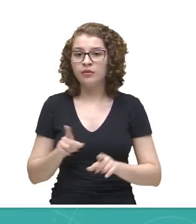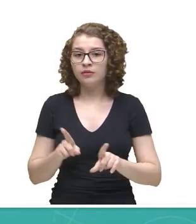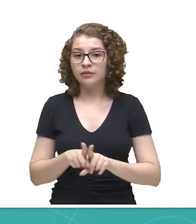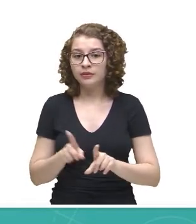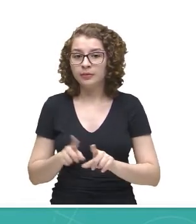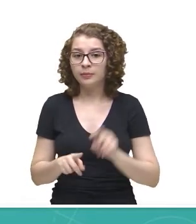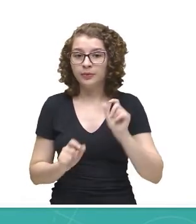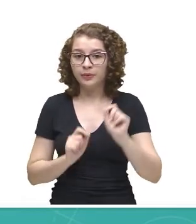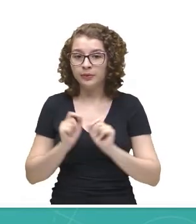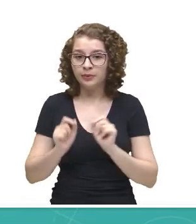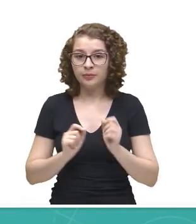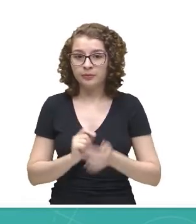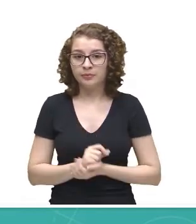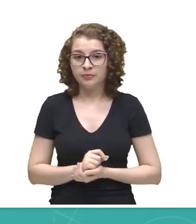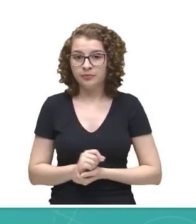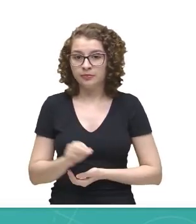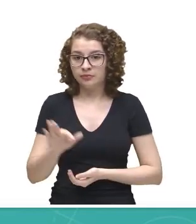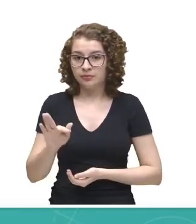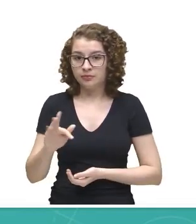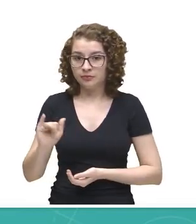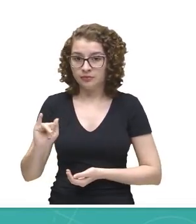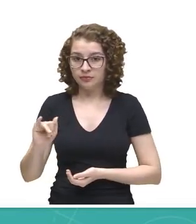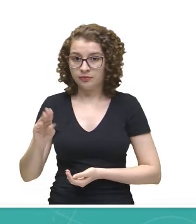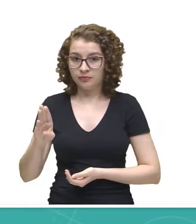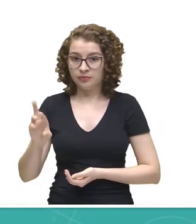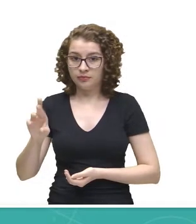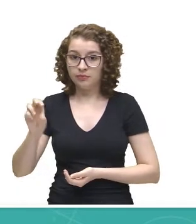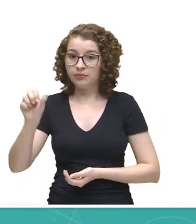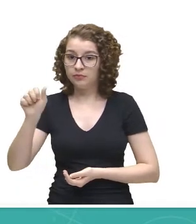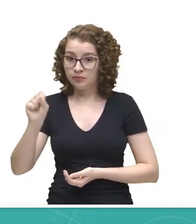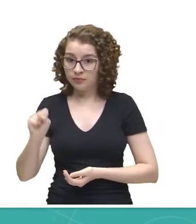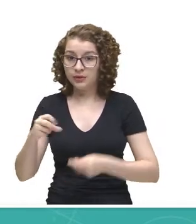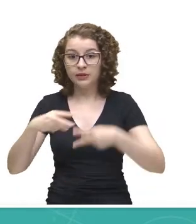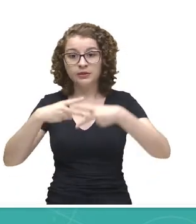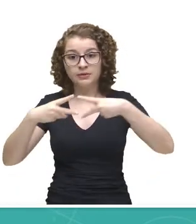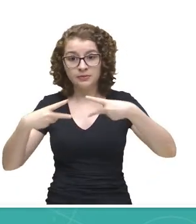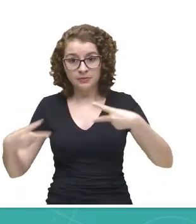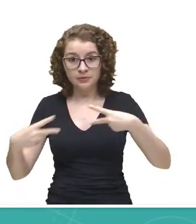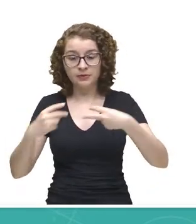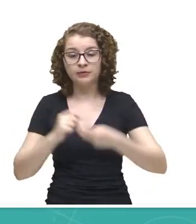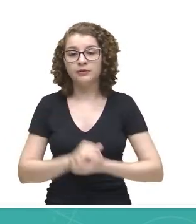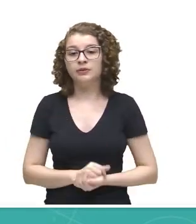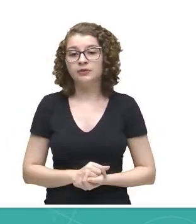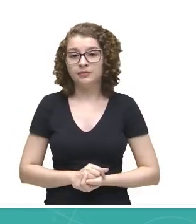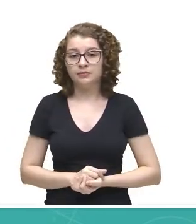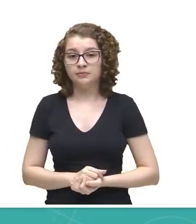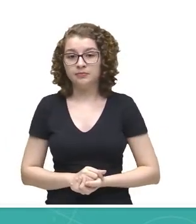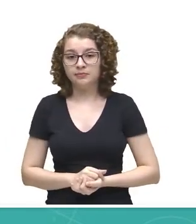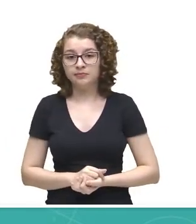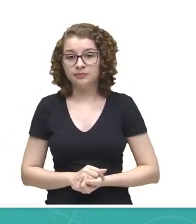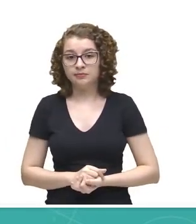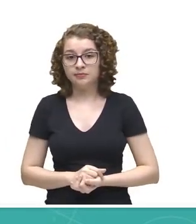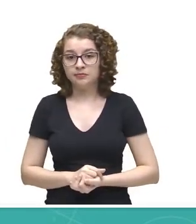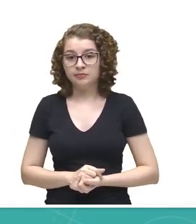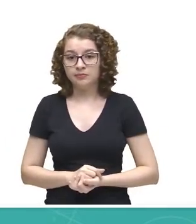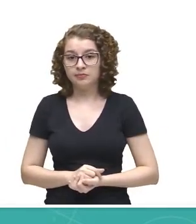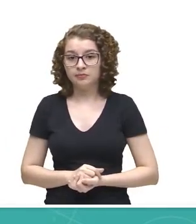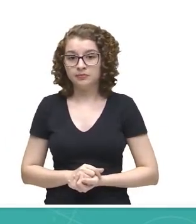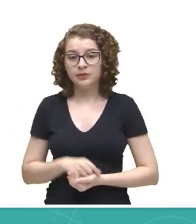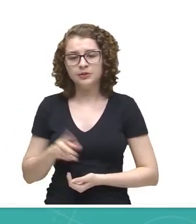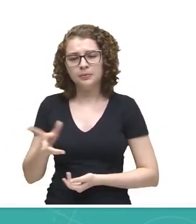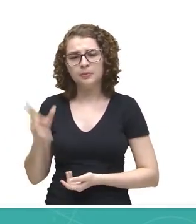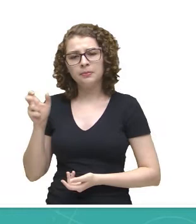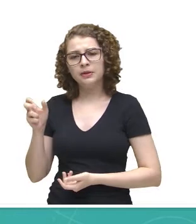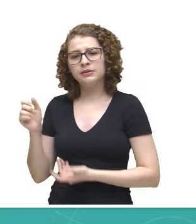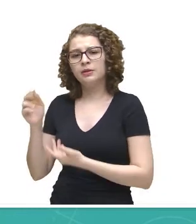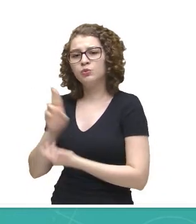aqui, ó, as fibras proteicas, tá? Então, a gente observa novamente aqui a fibra elástica, tá? Que